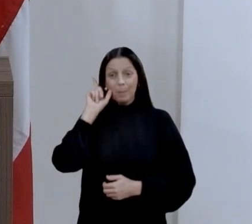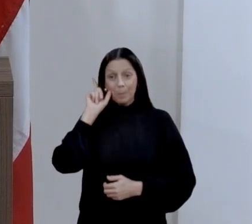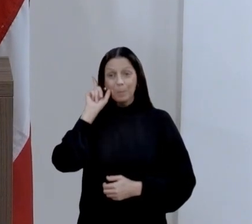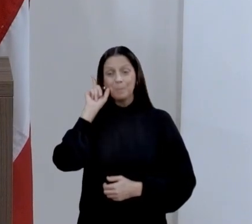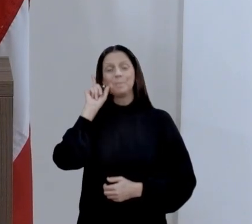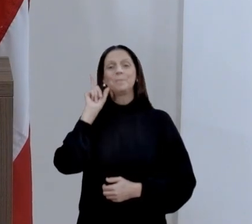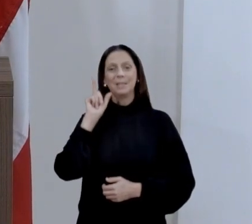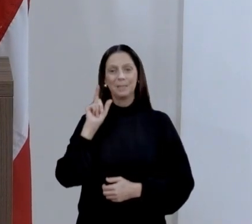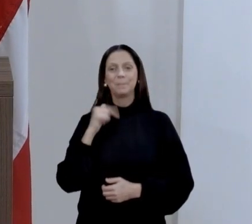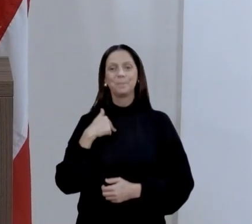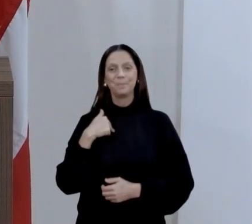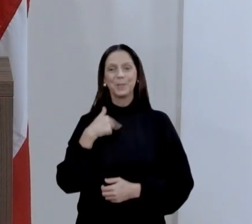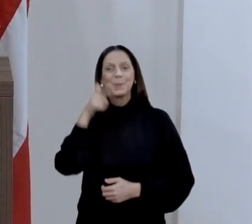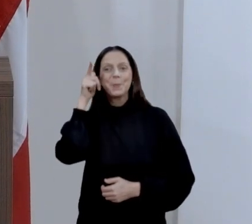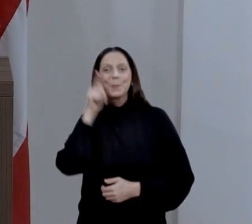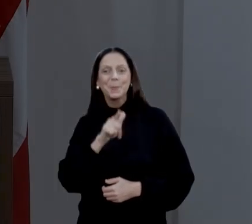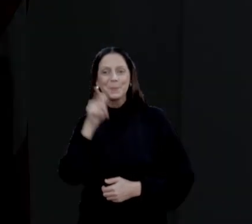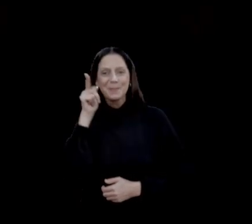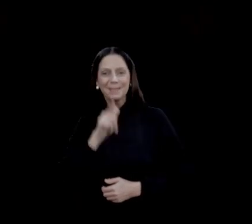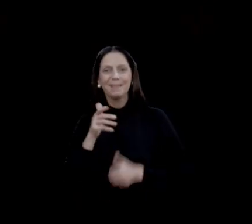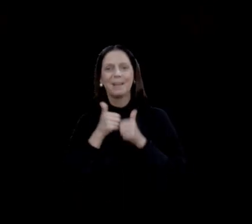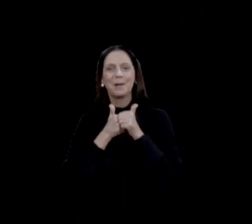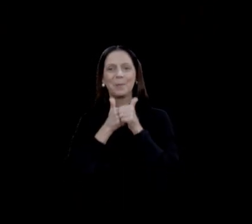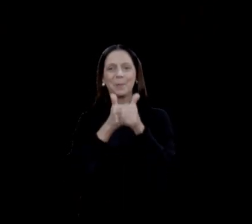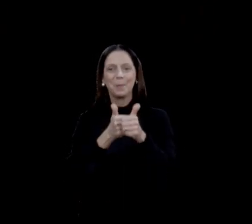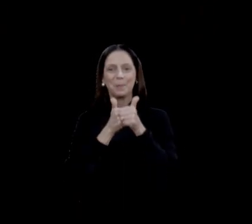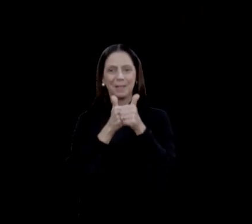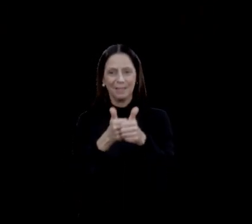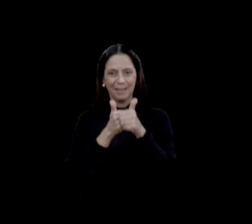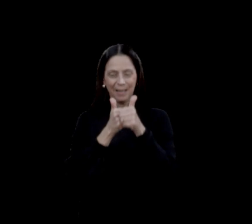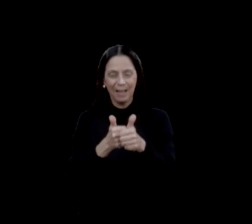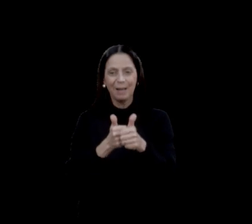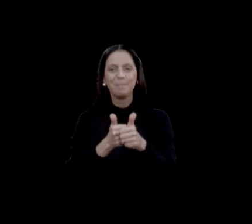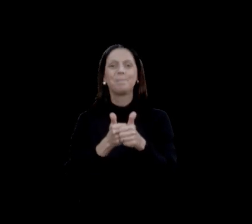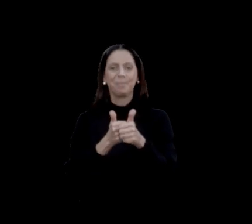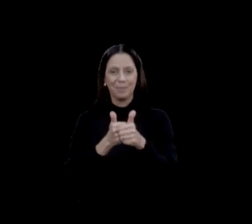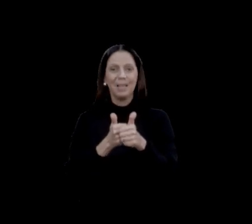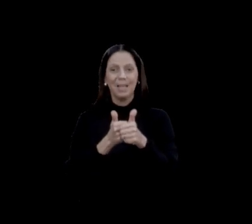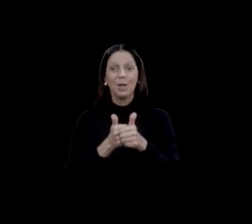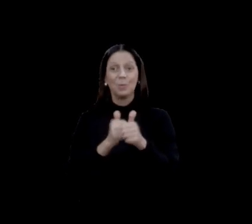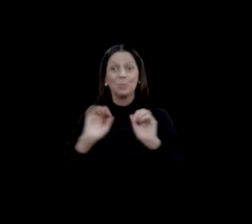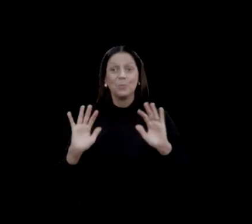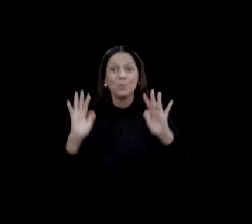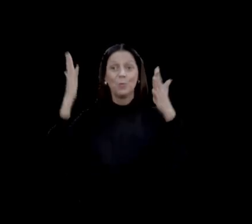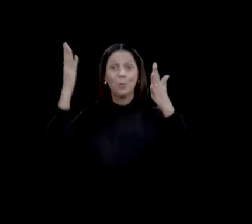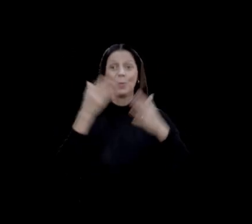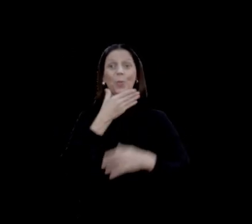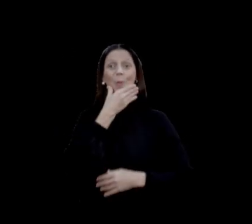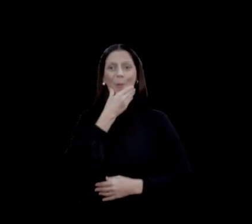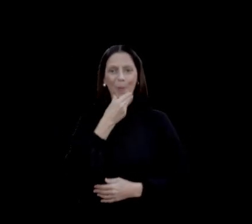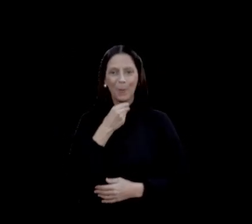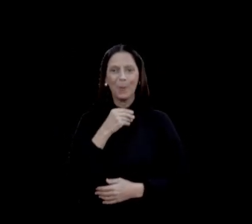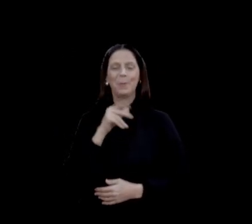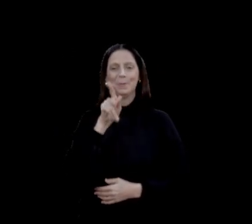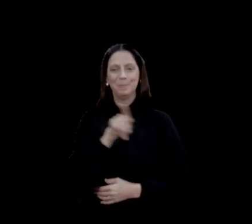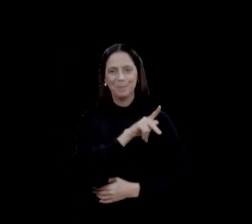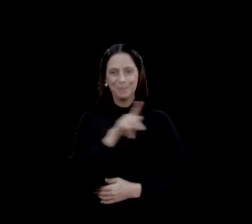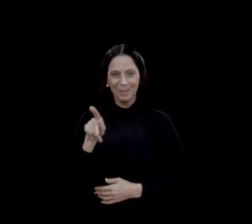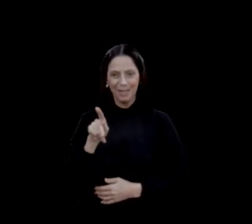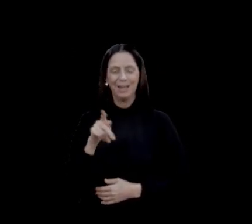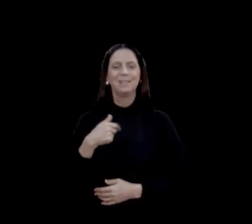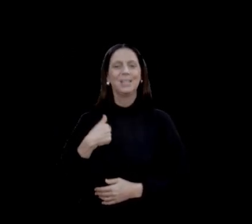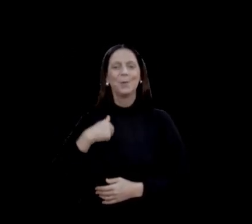acompanhar o show do Frei Gilson ao vivo. Esse Frei ali que a gente já teve alguns embates aqui na Câmara, do